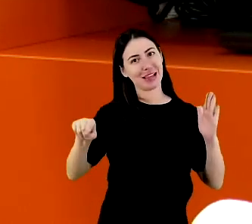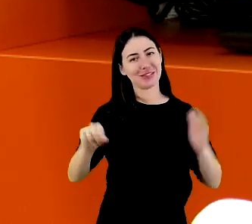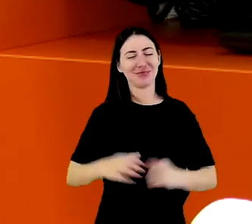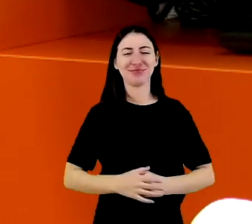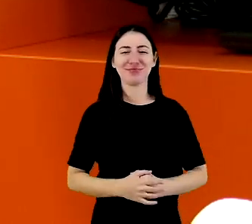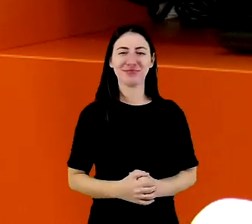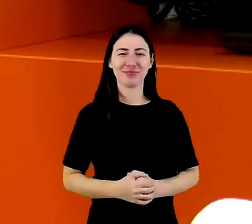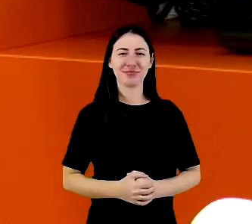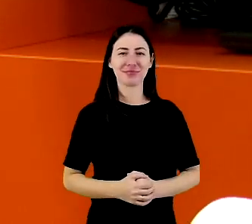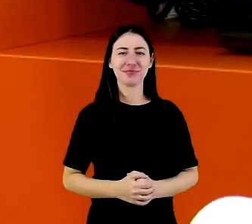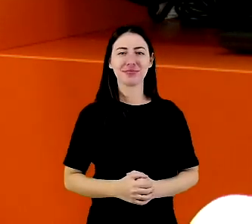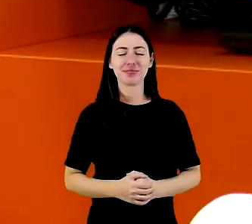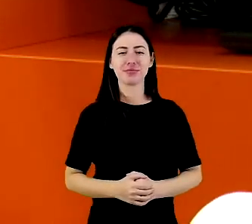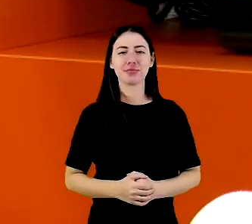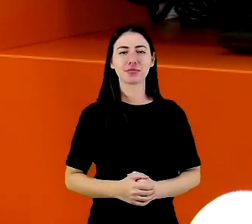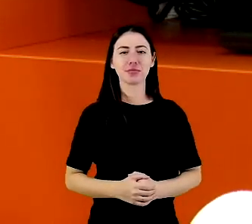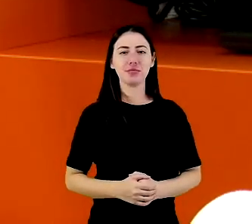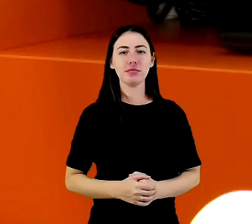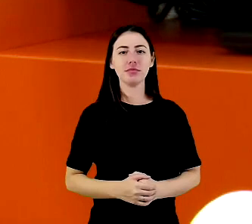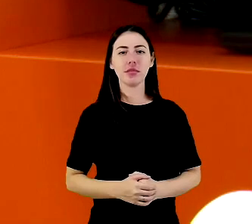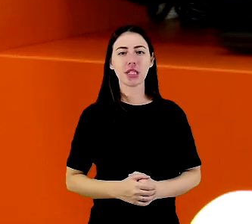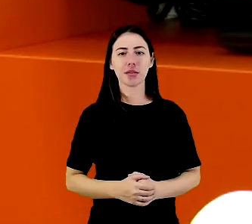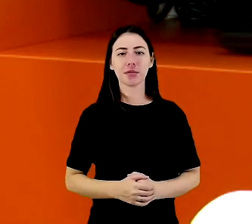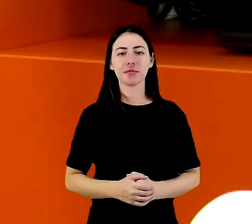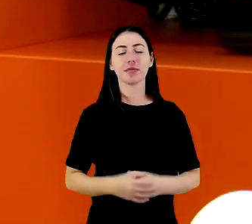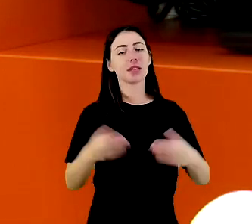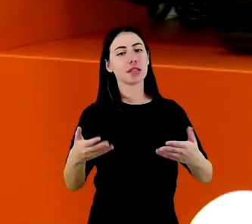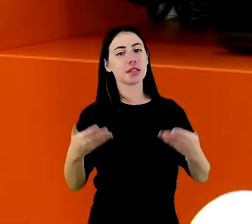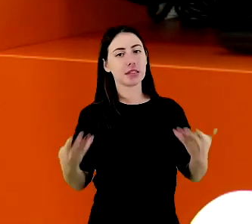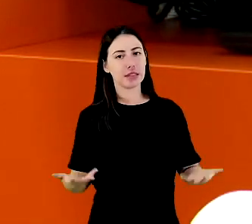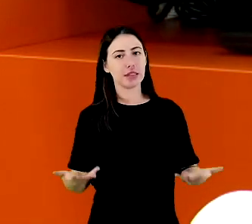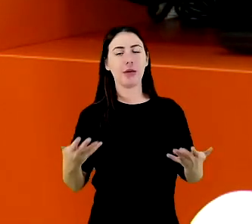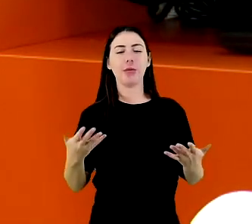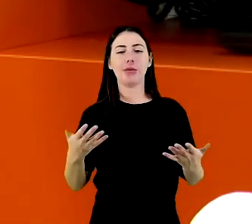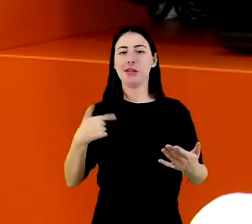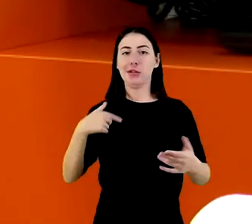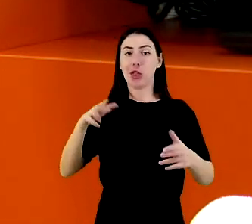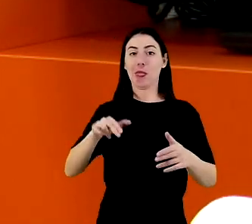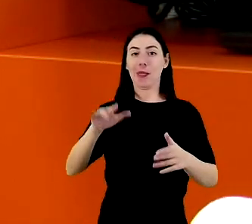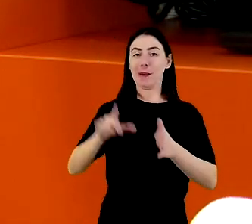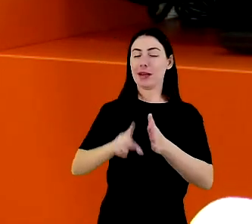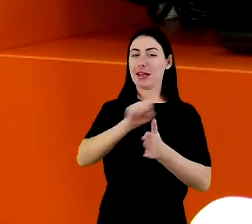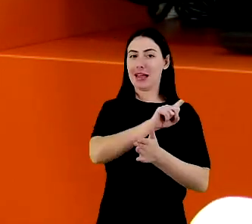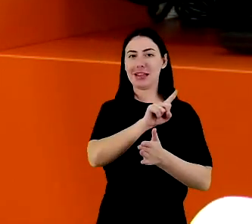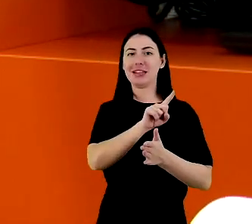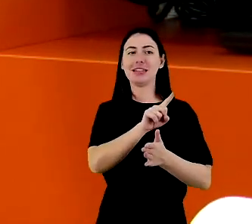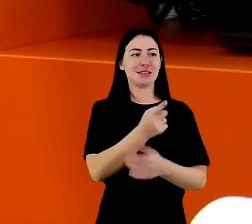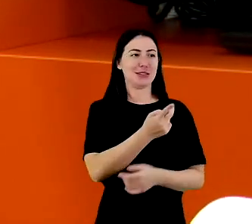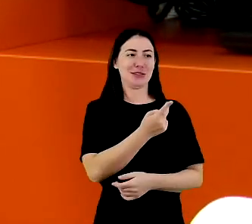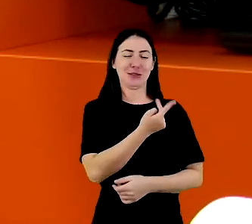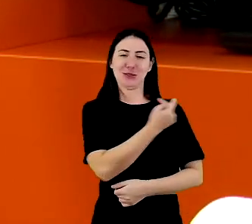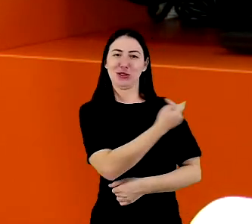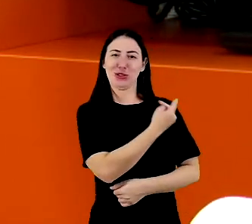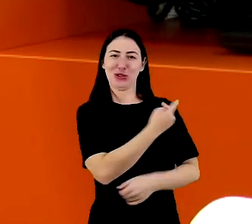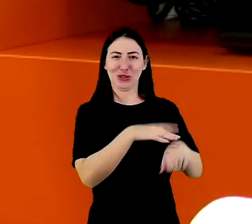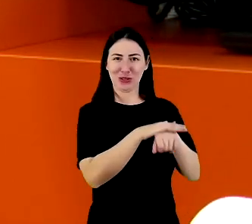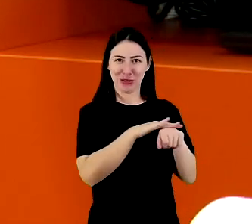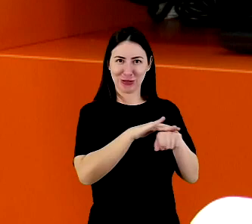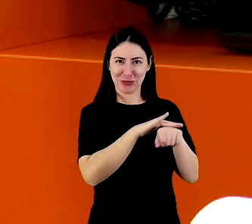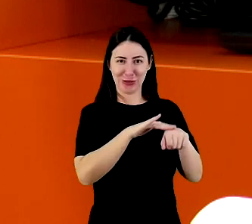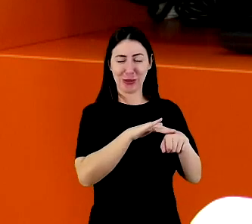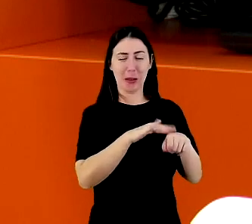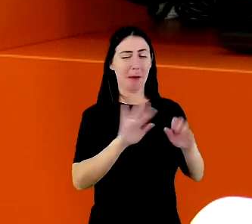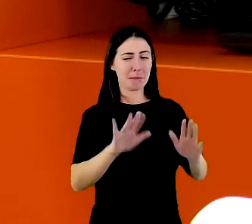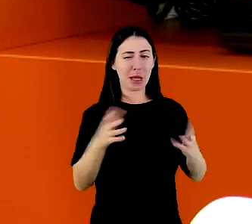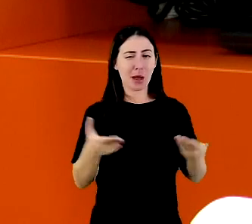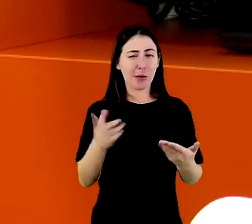Ah, tá vendo? Eu não sabia. Não, mas acho que eu nunca conversei sobre isso com ele. Hoje, eu acho que assim, a ideia que a gente tem, de fato, é